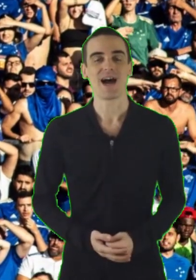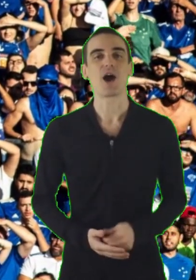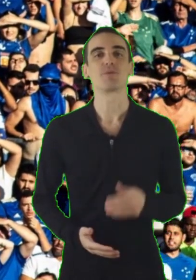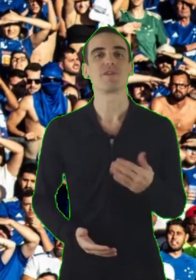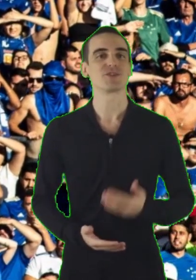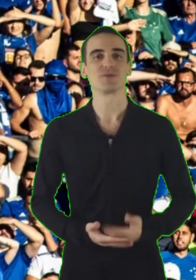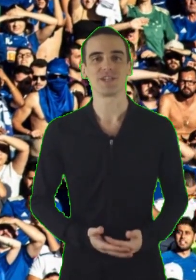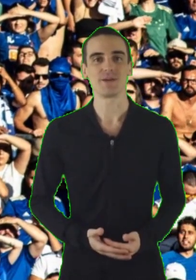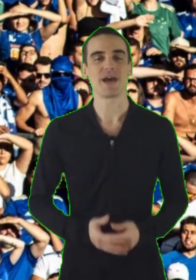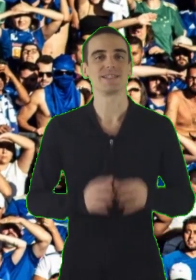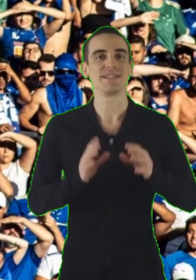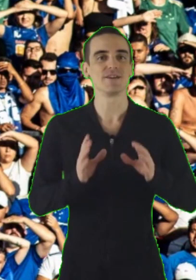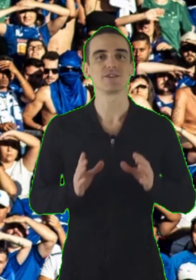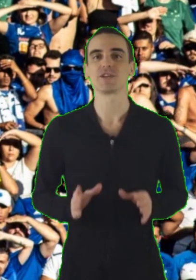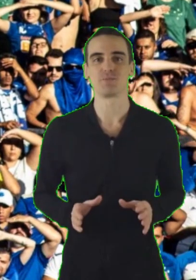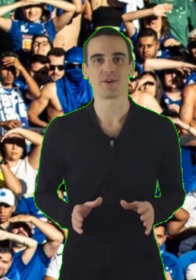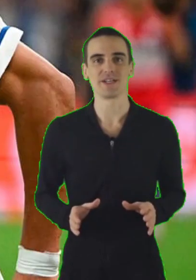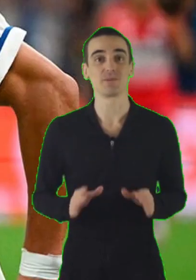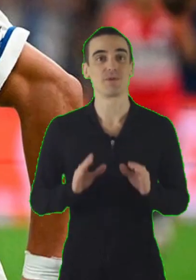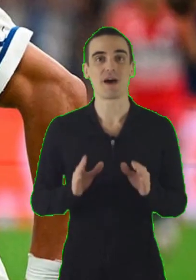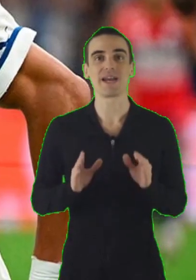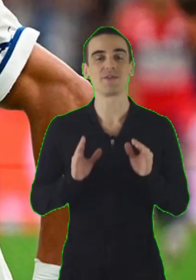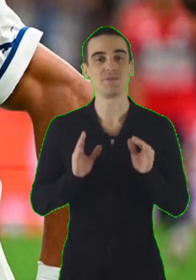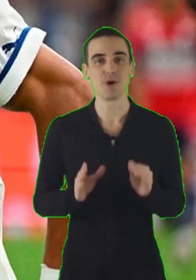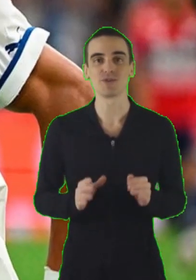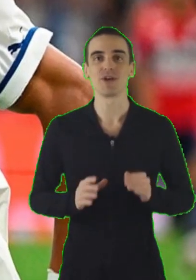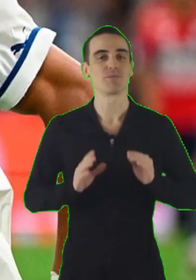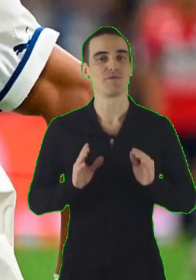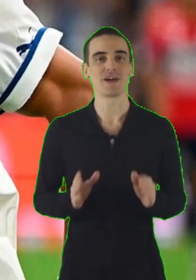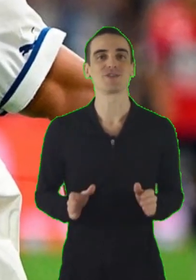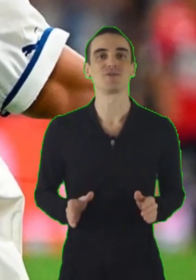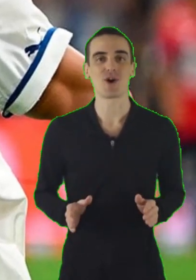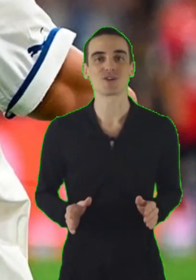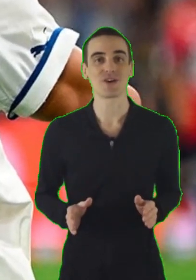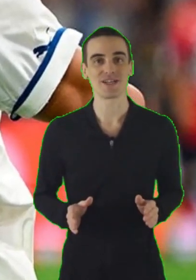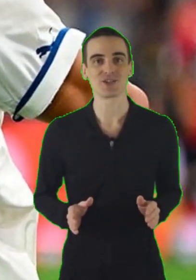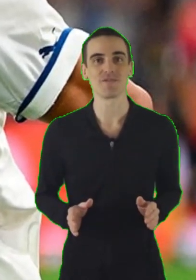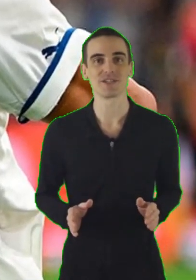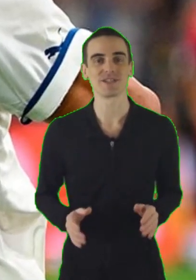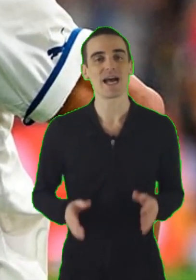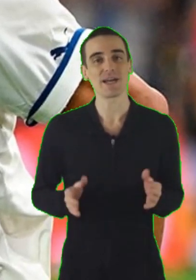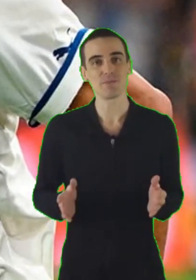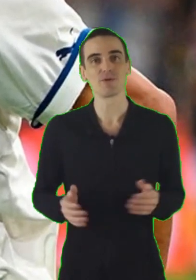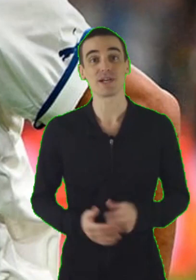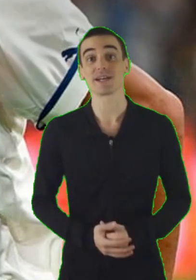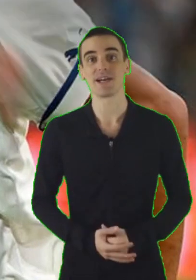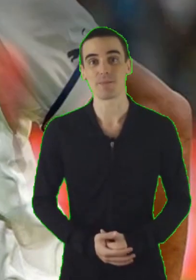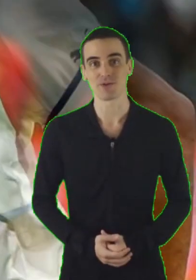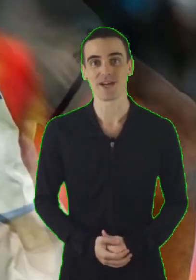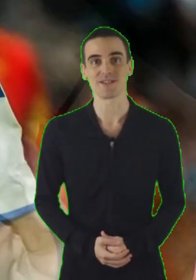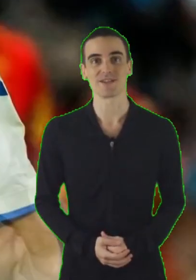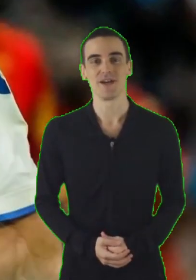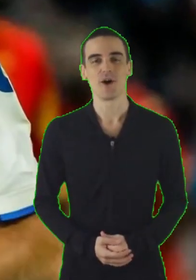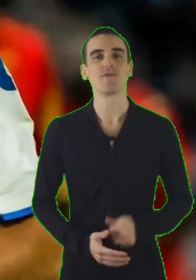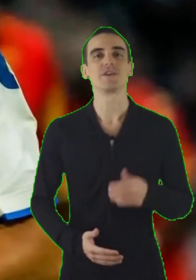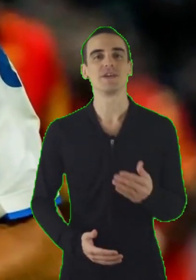para ficar por dentro de tudo o que acontece no Cabuloso. O Cruzeiro está agitando o mercado de transferências ao mirar a contratação do renomado jogador